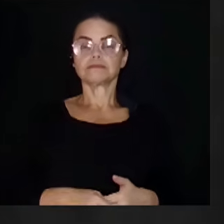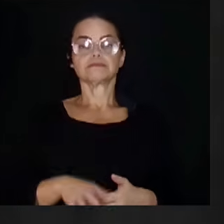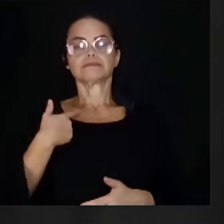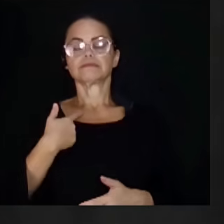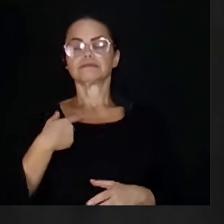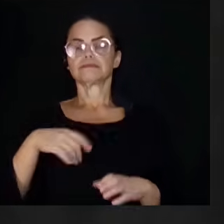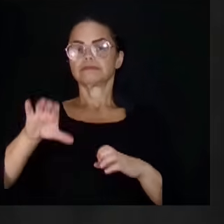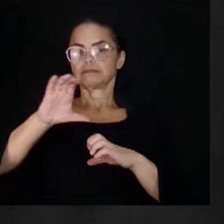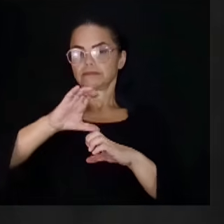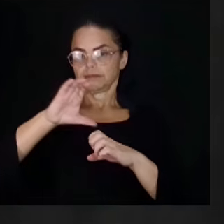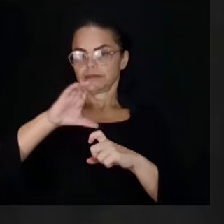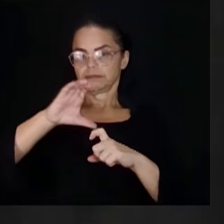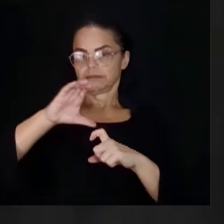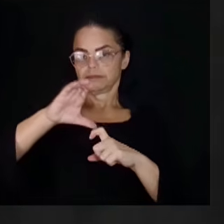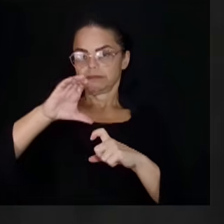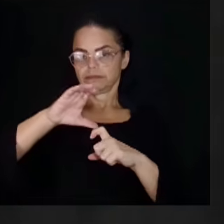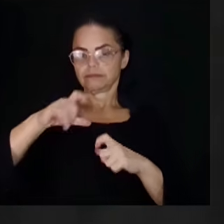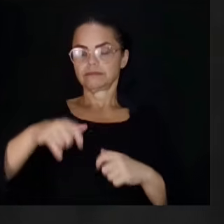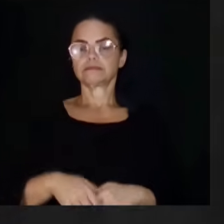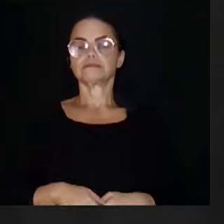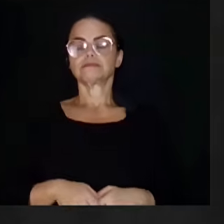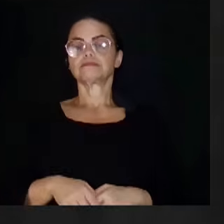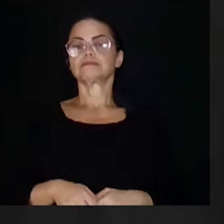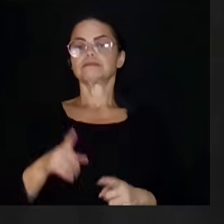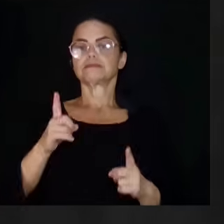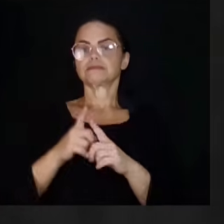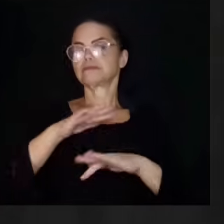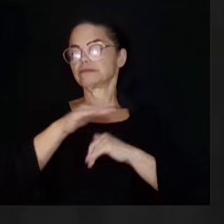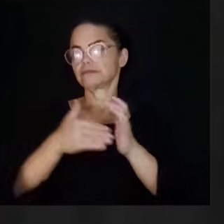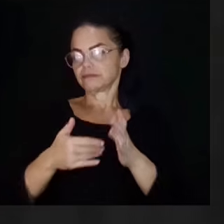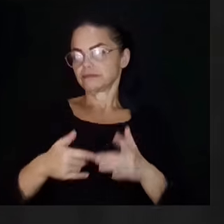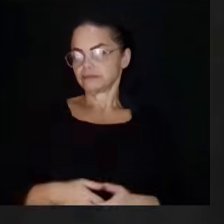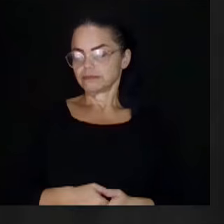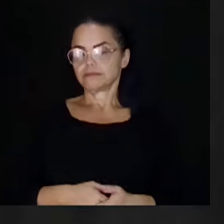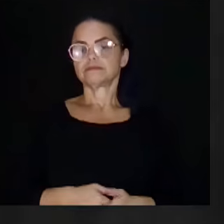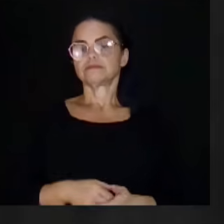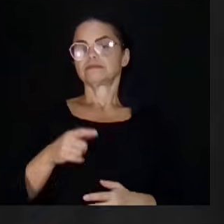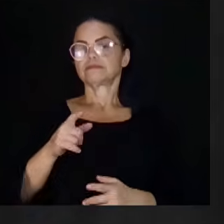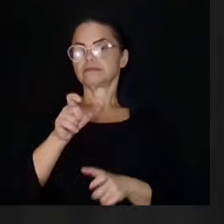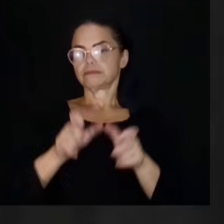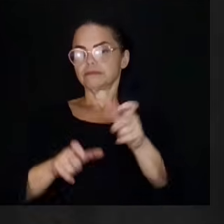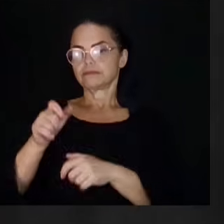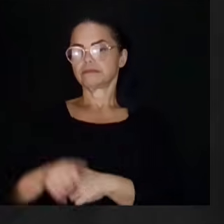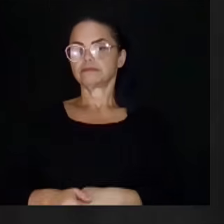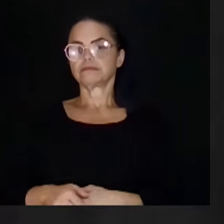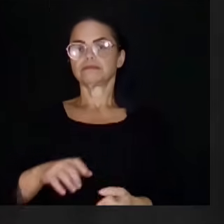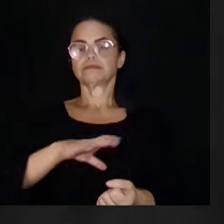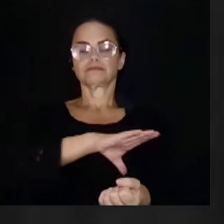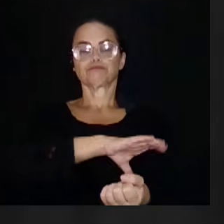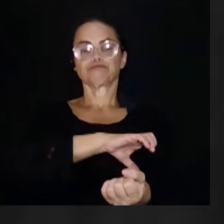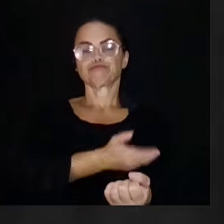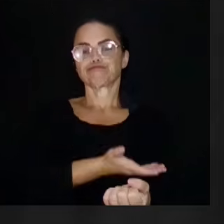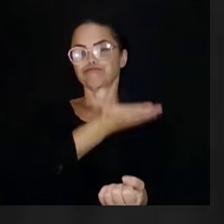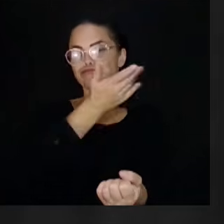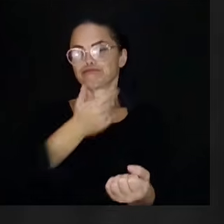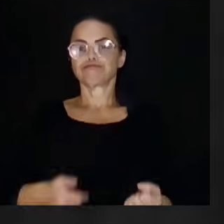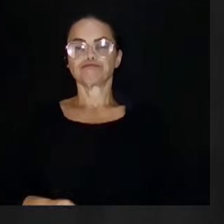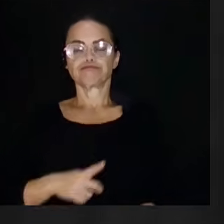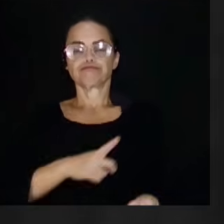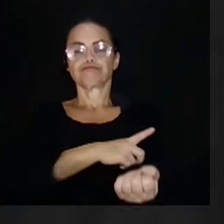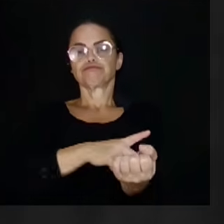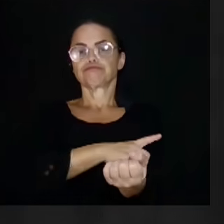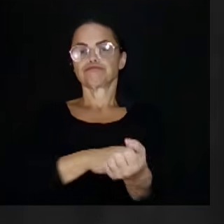Que o clínico atende tudo. Então, se a pessoa é hipertensa, é diabética, é o clínico. Se a pessoa está com questão de saúde mental, é o clínico.